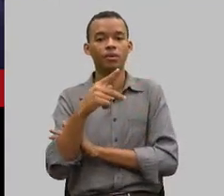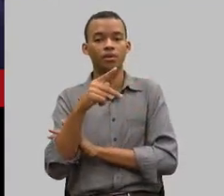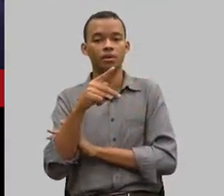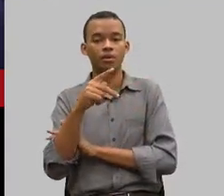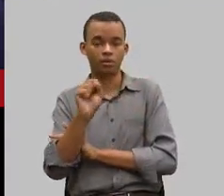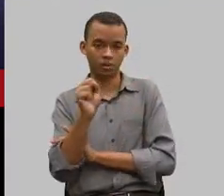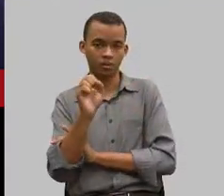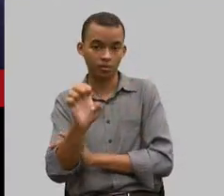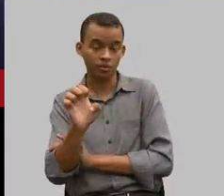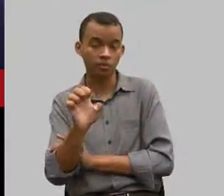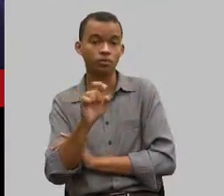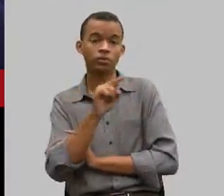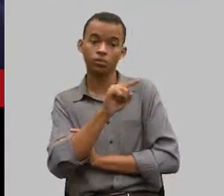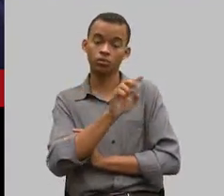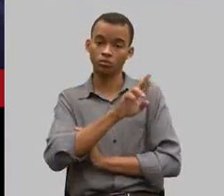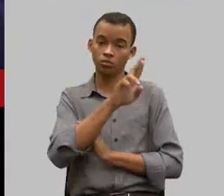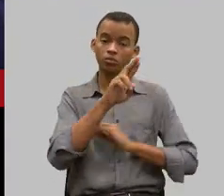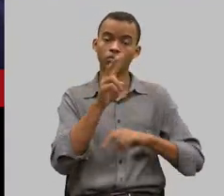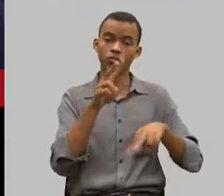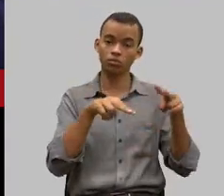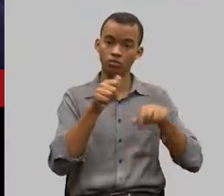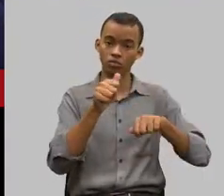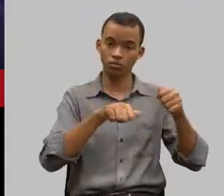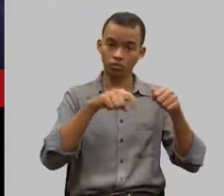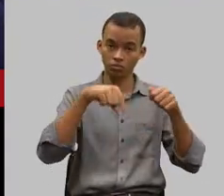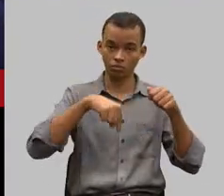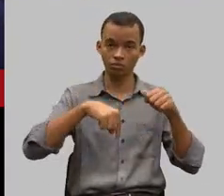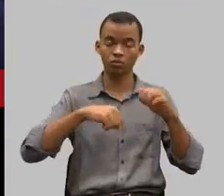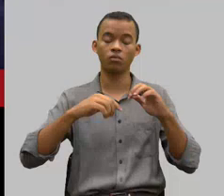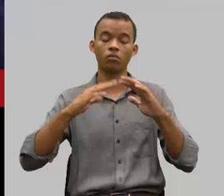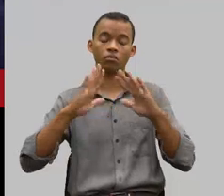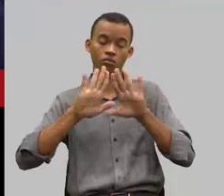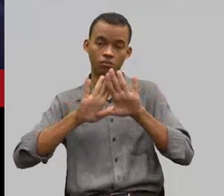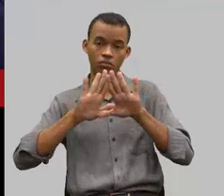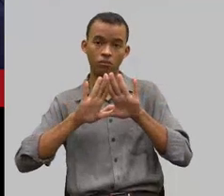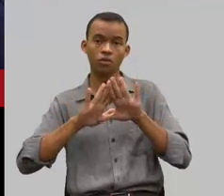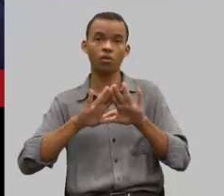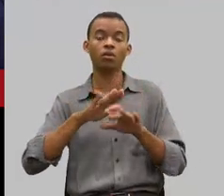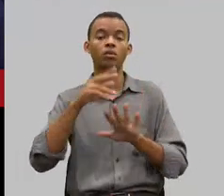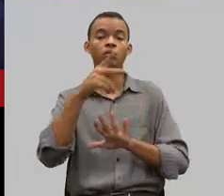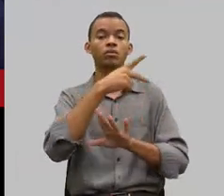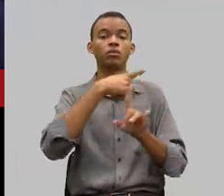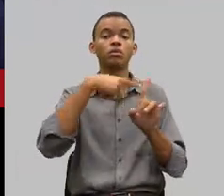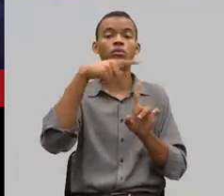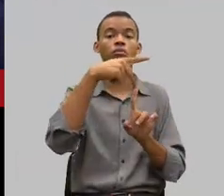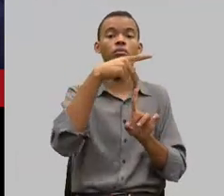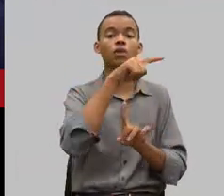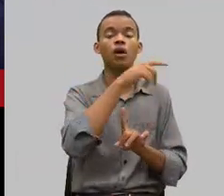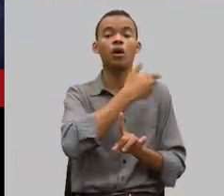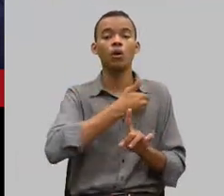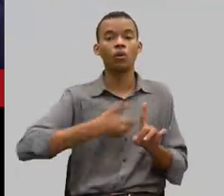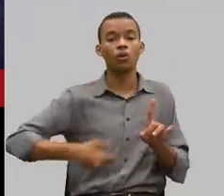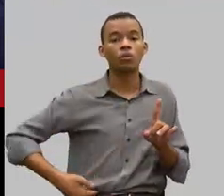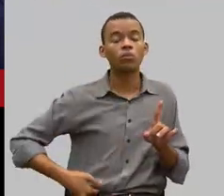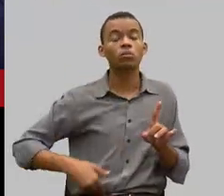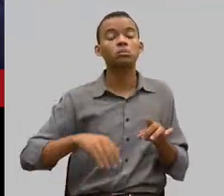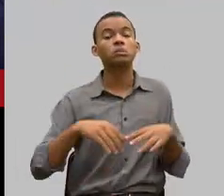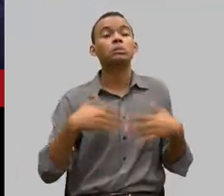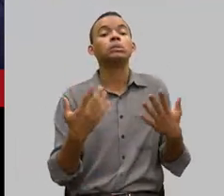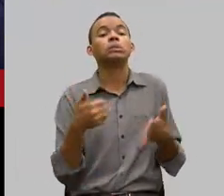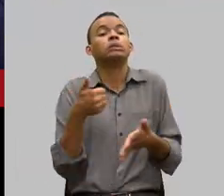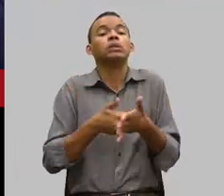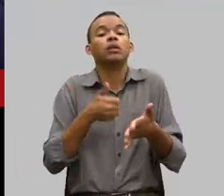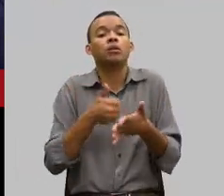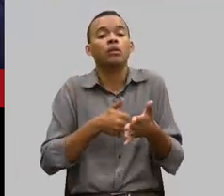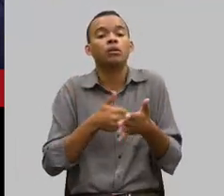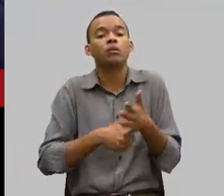dessa dessa diálogo aqui na casa no planejamento do governo Quando vocês vão batalhar para que esse projeto do